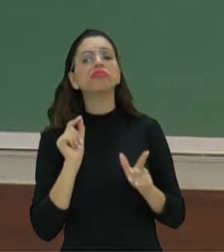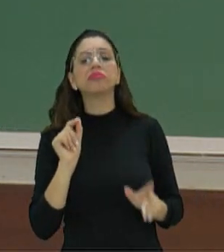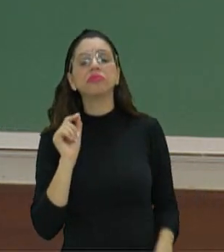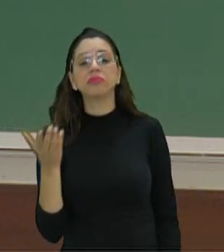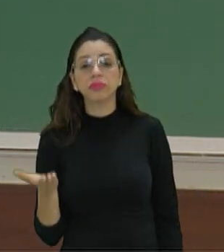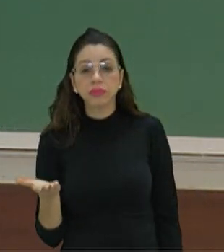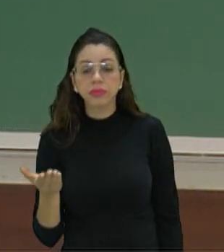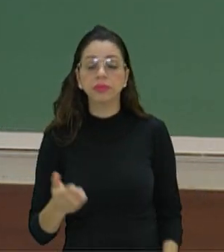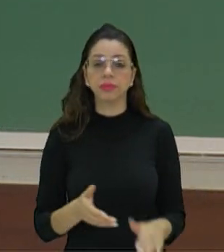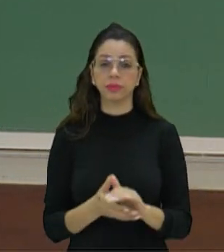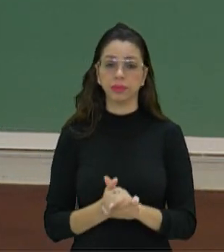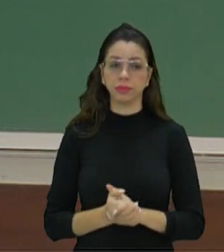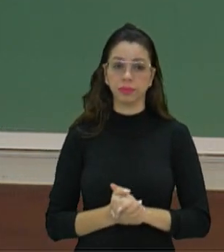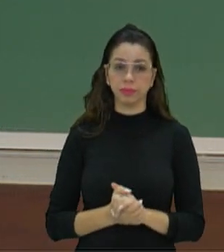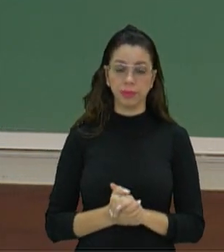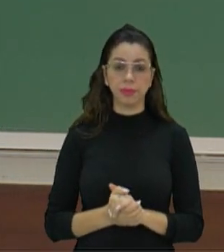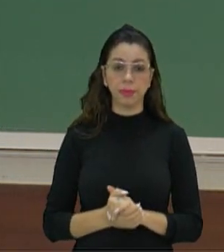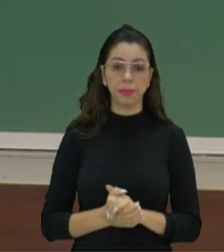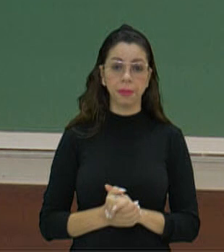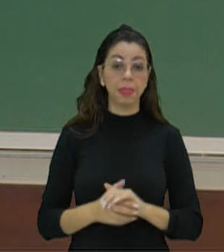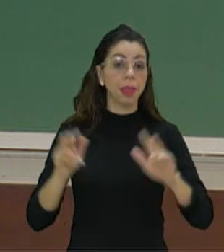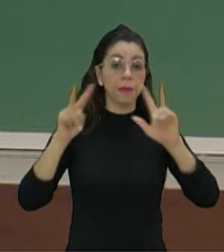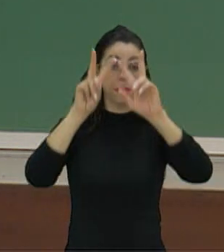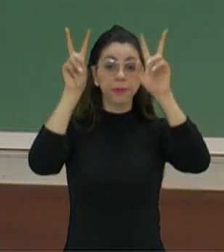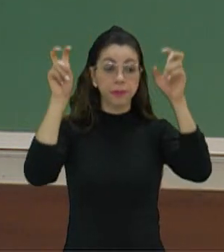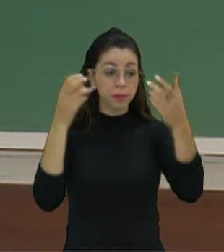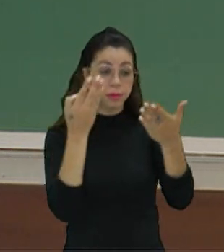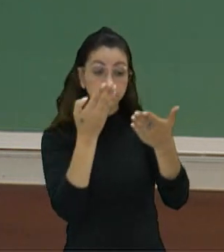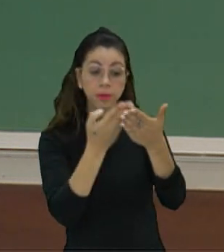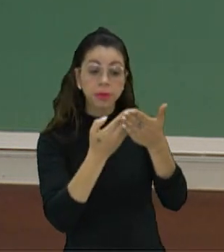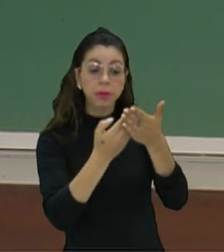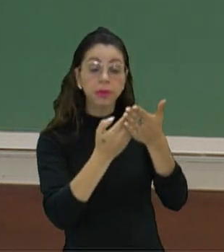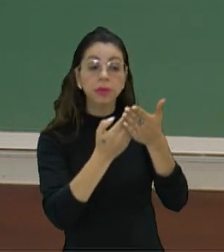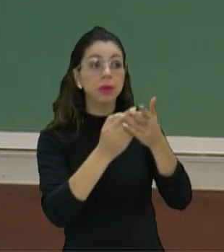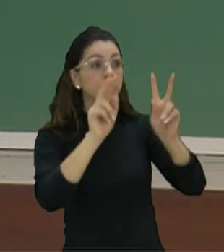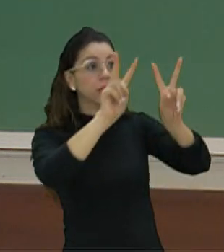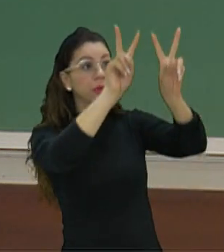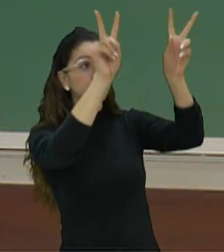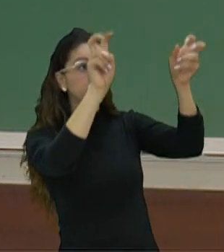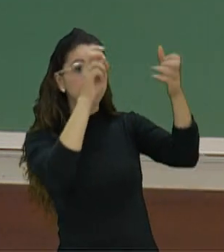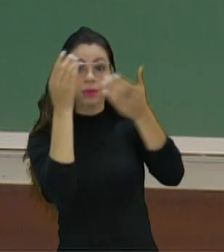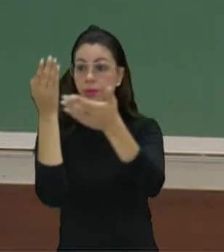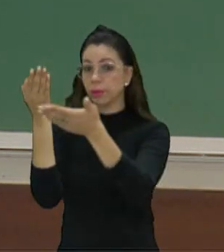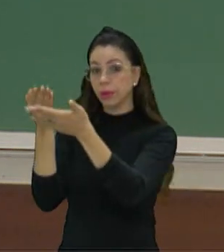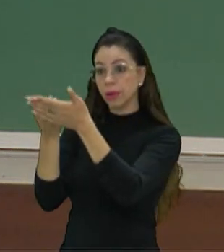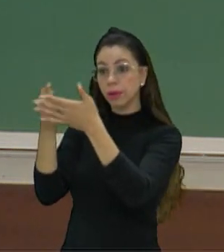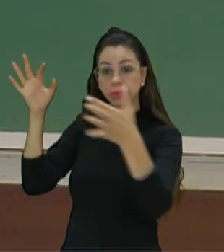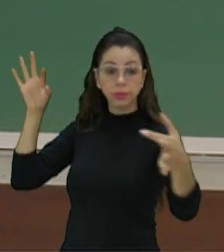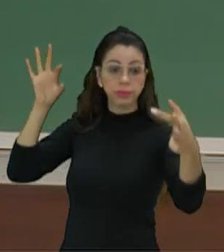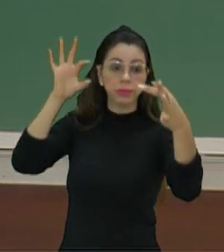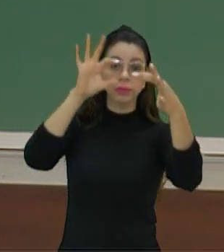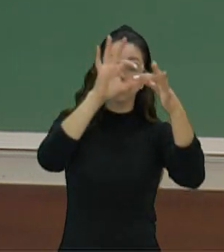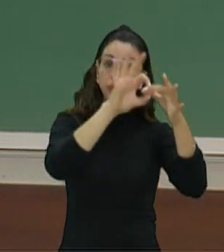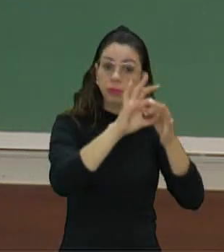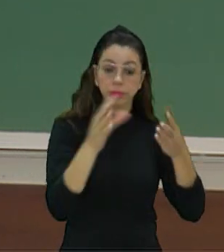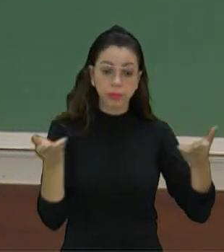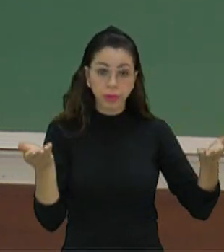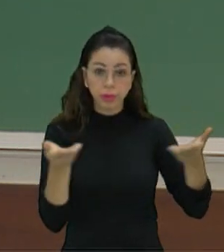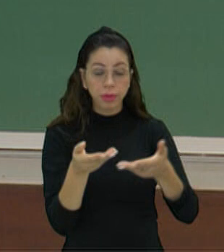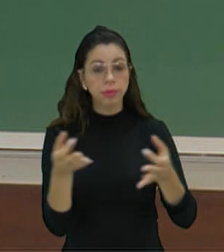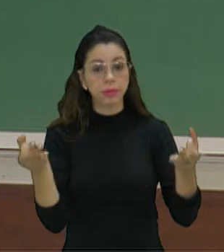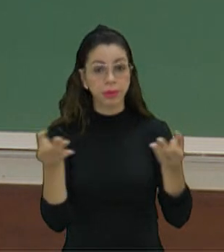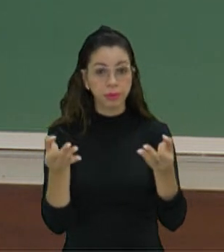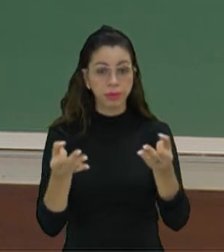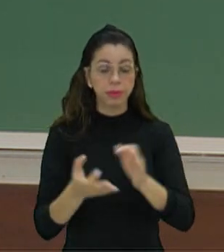aqui o título da nossa aula, a gente vê que ela está justamente no presente perfeito. Então hoje a gente vai